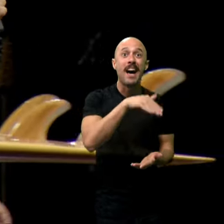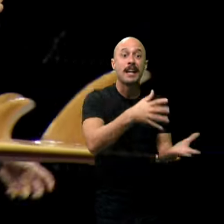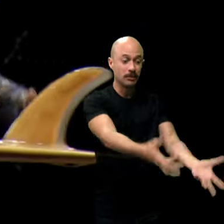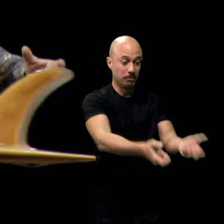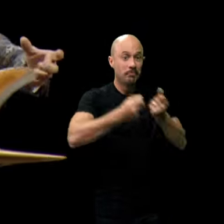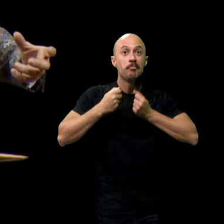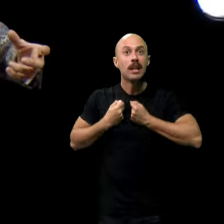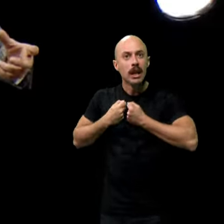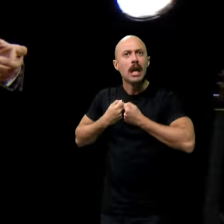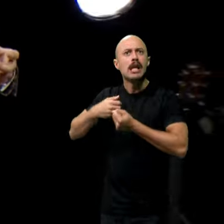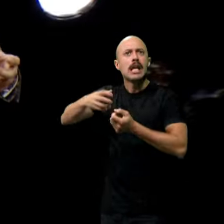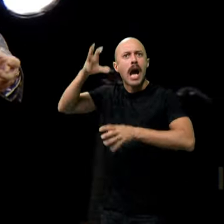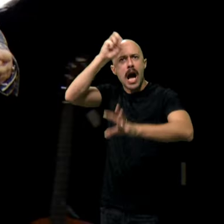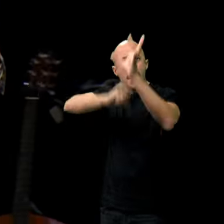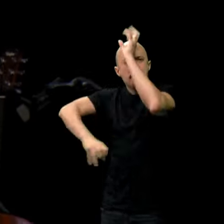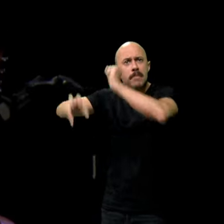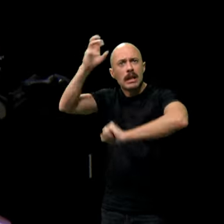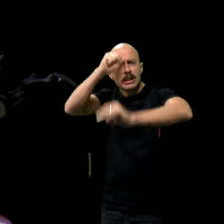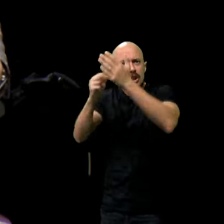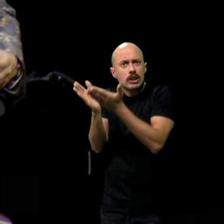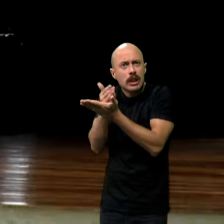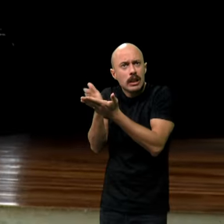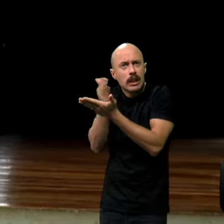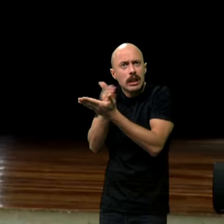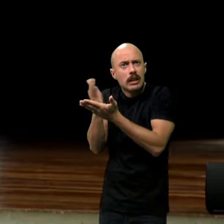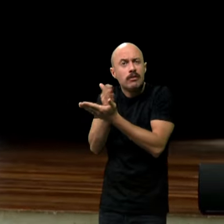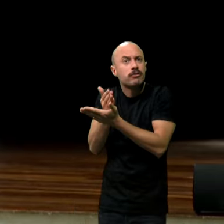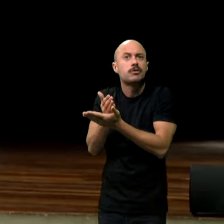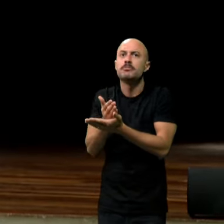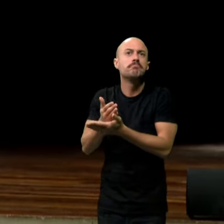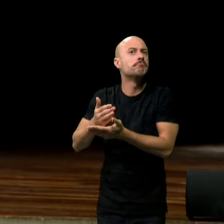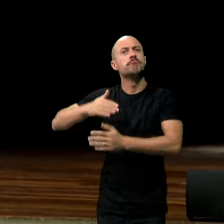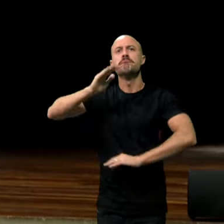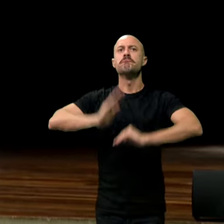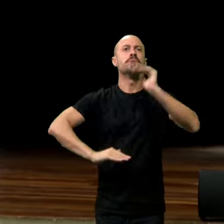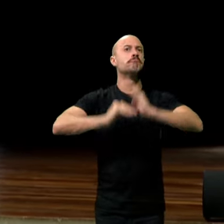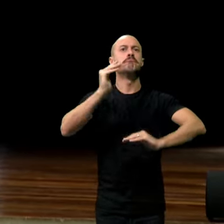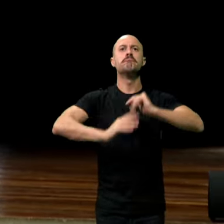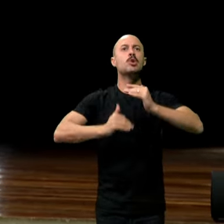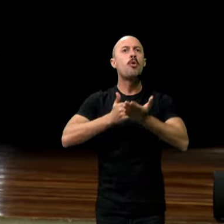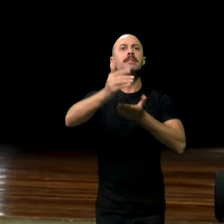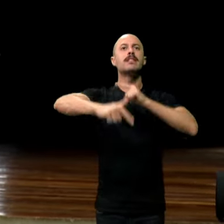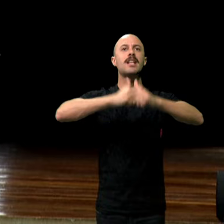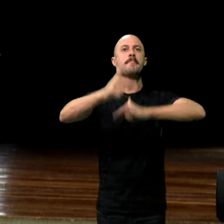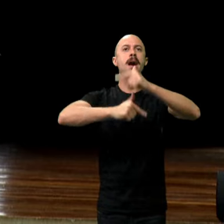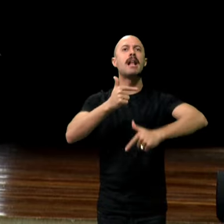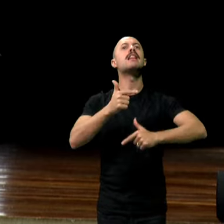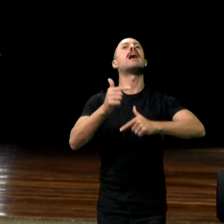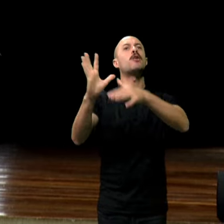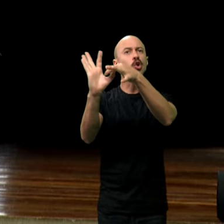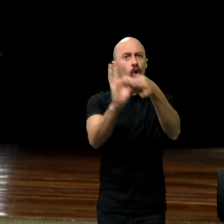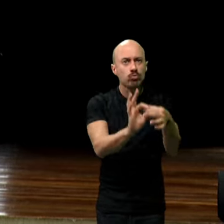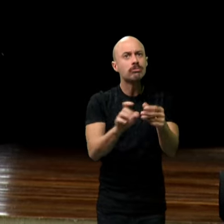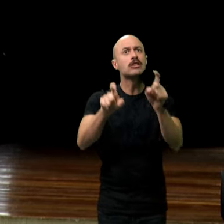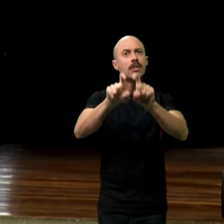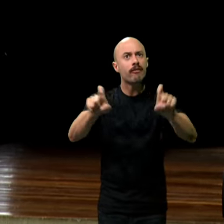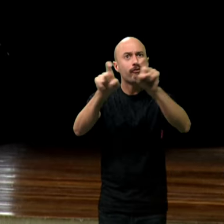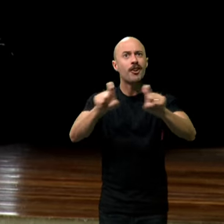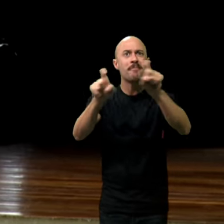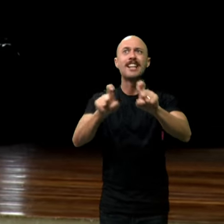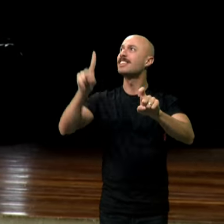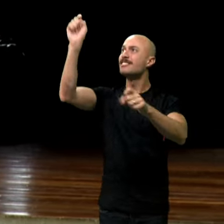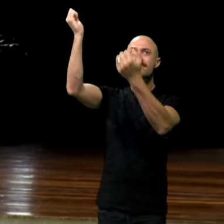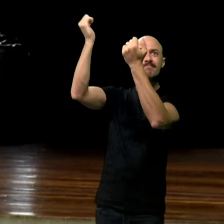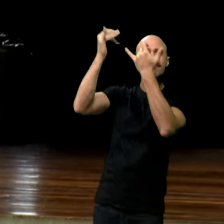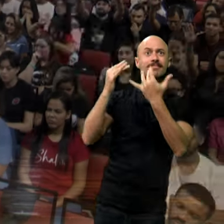Você entende o que é começar pequeno ou não? Você começa em algo pequeno, Deus gera os milagres. Depois que vem a palavra, vem os milagres.